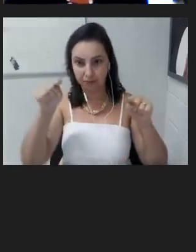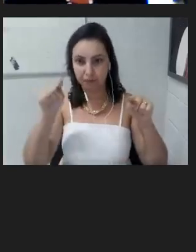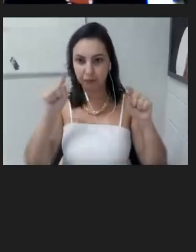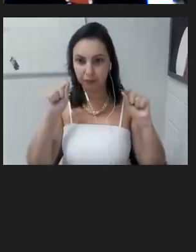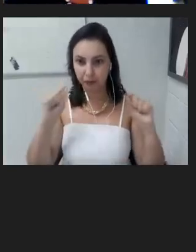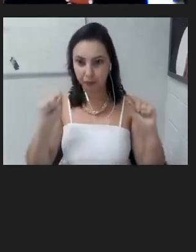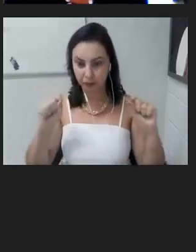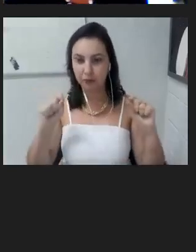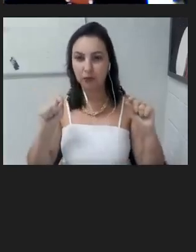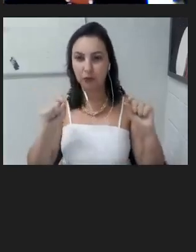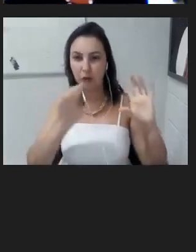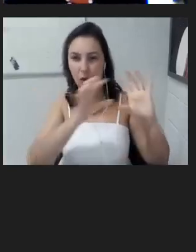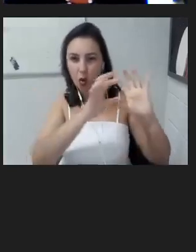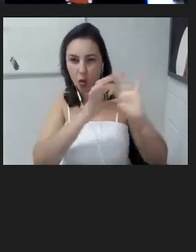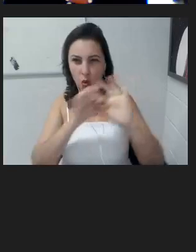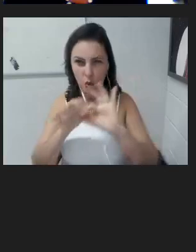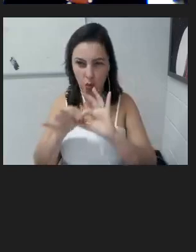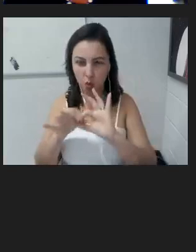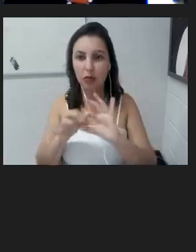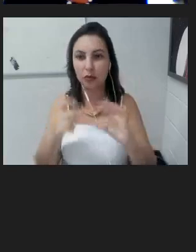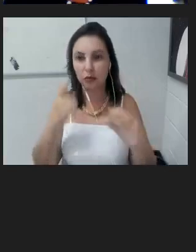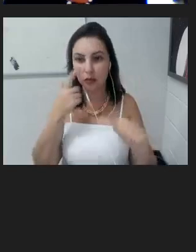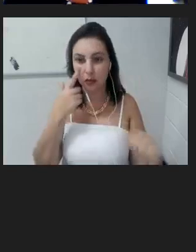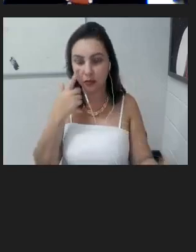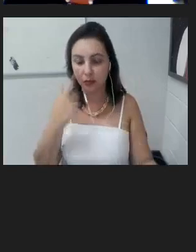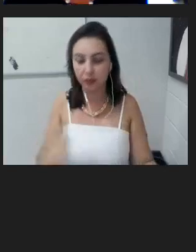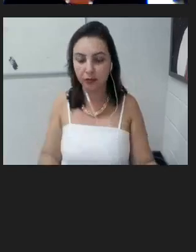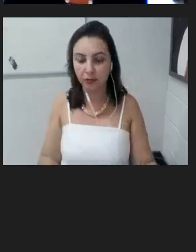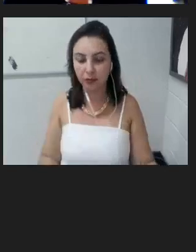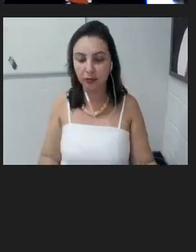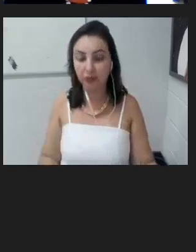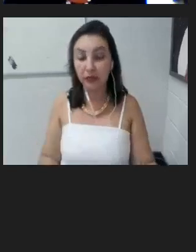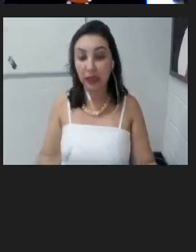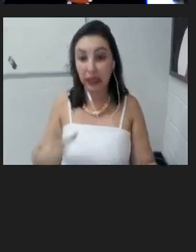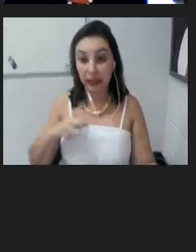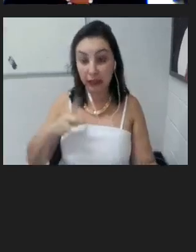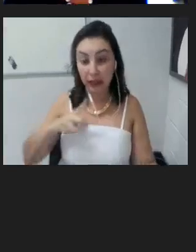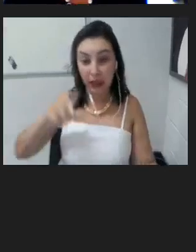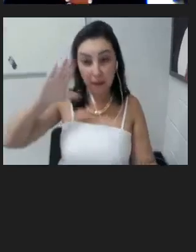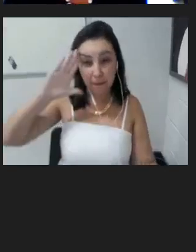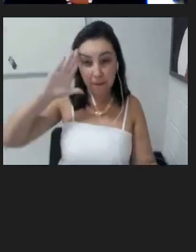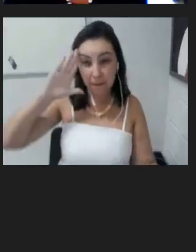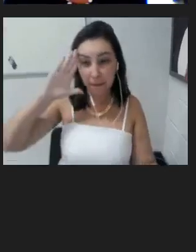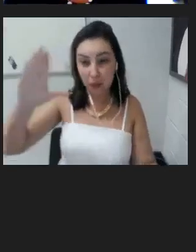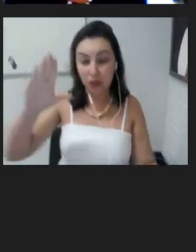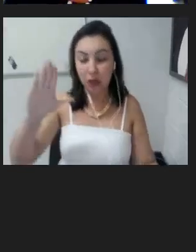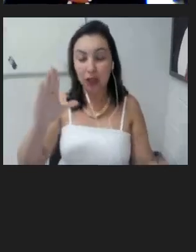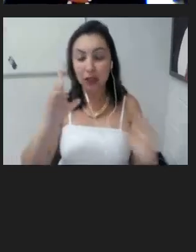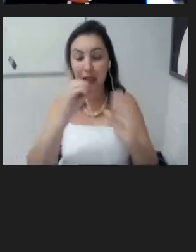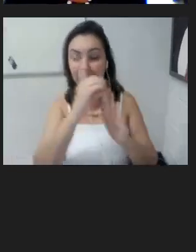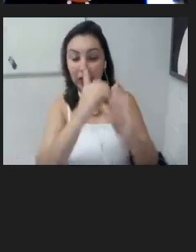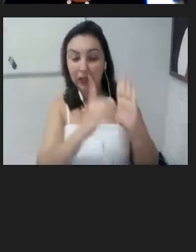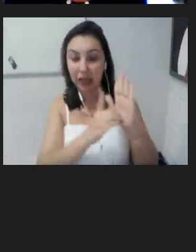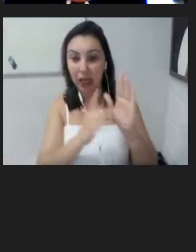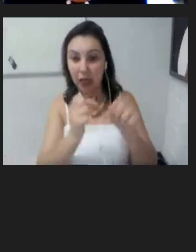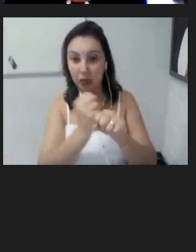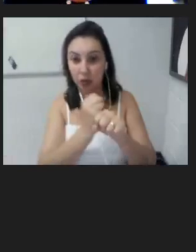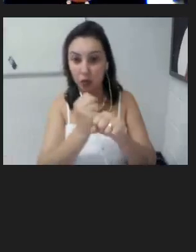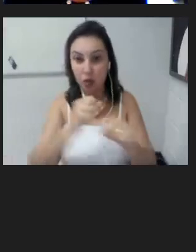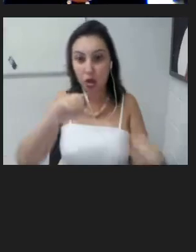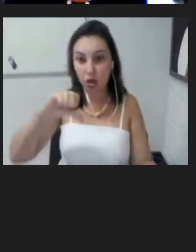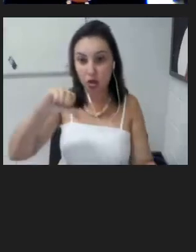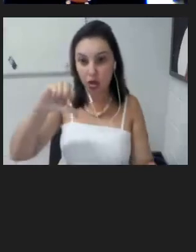mais contextual. A gente tem, principalmente na década de 90,